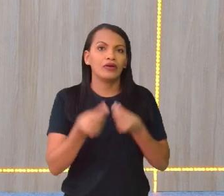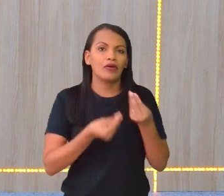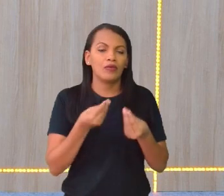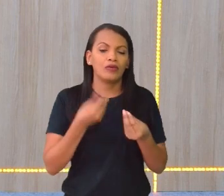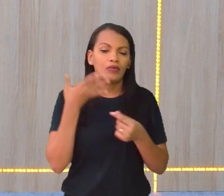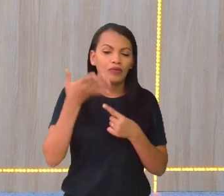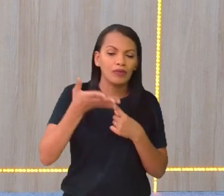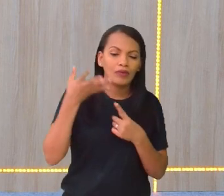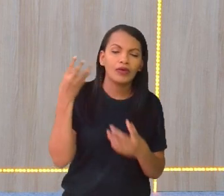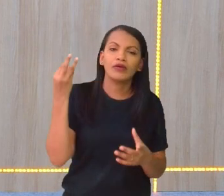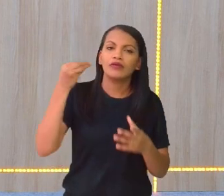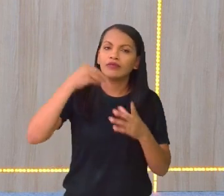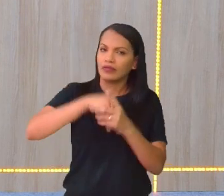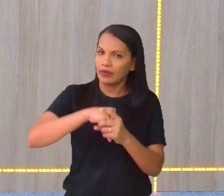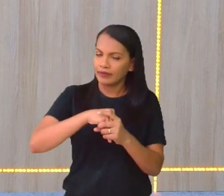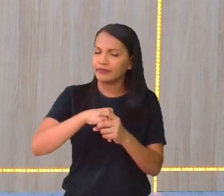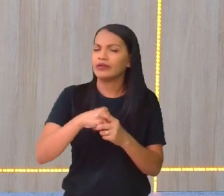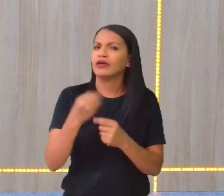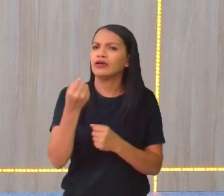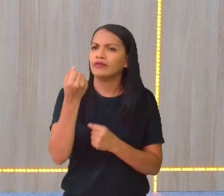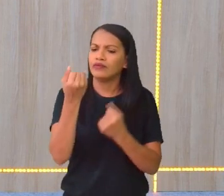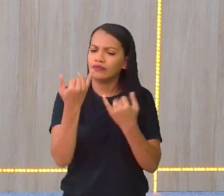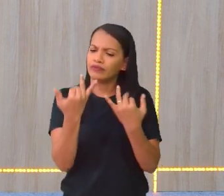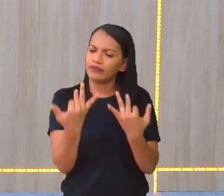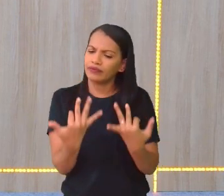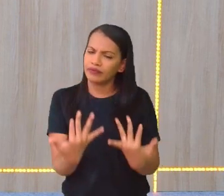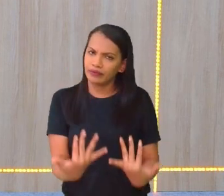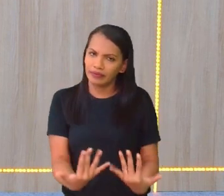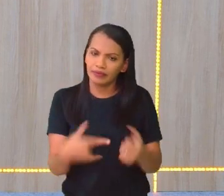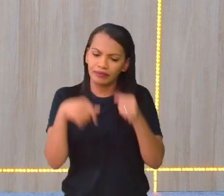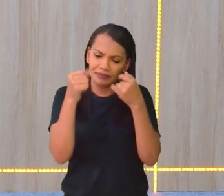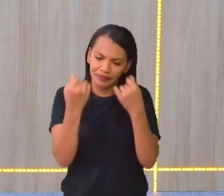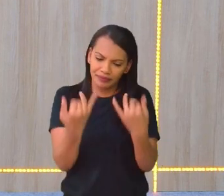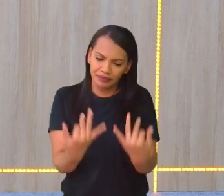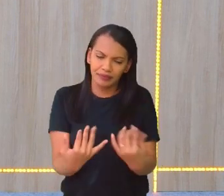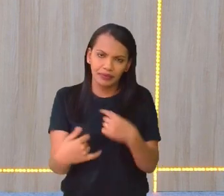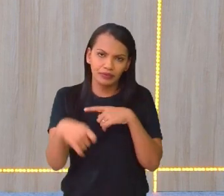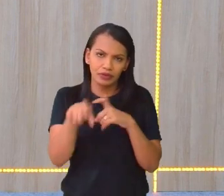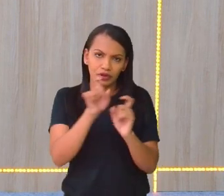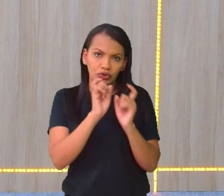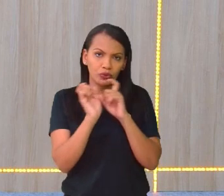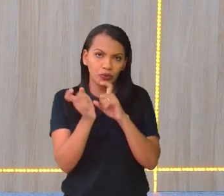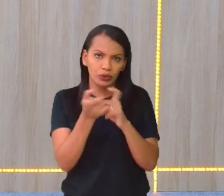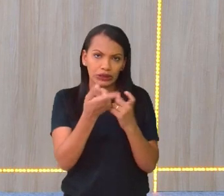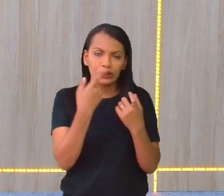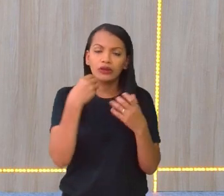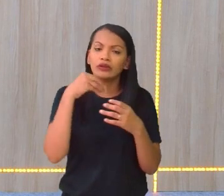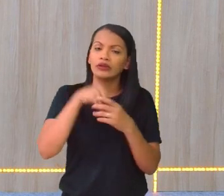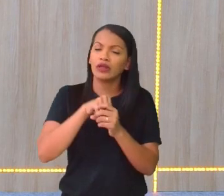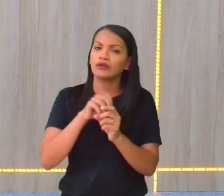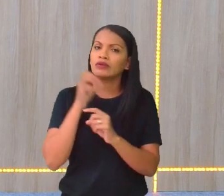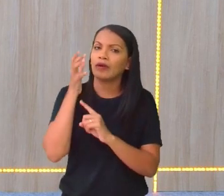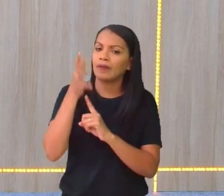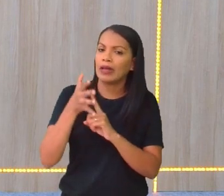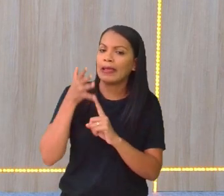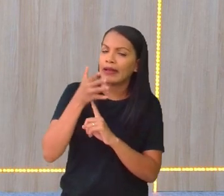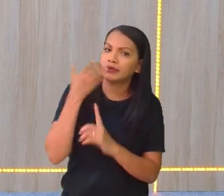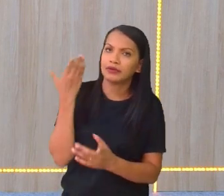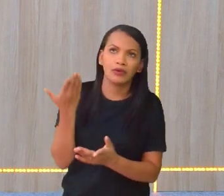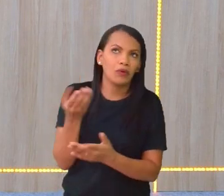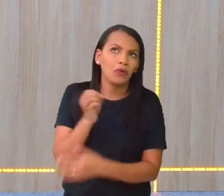permeado, não é, dentro, que vai estar ali, não é, sendo discutido dentro dessa palestra, desta